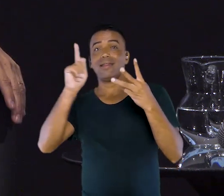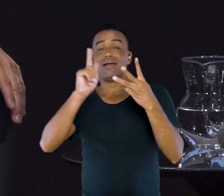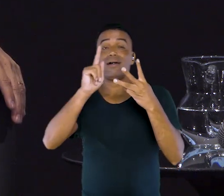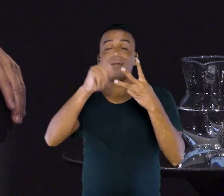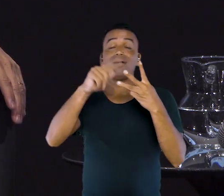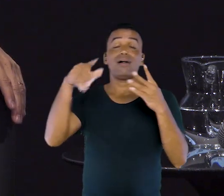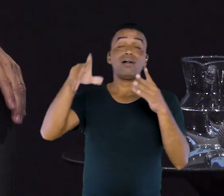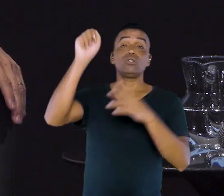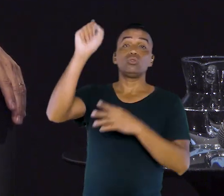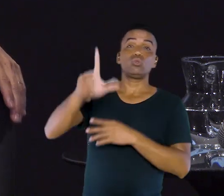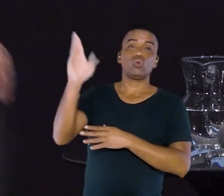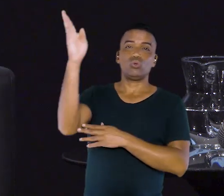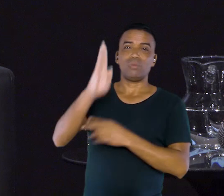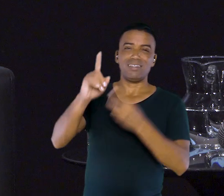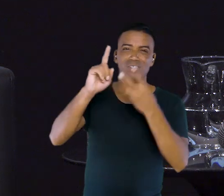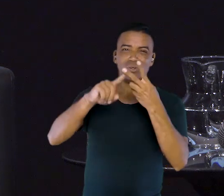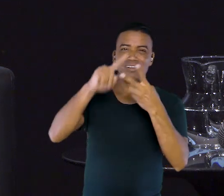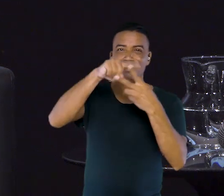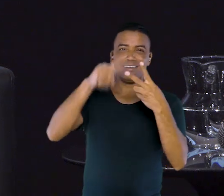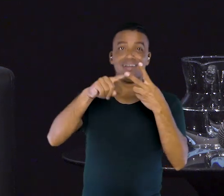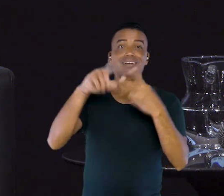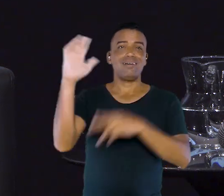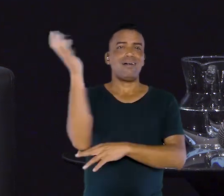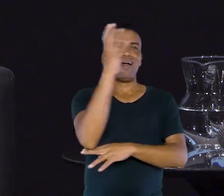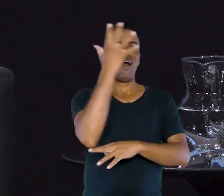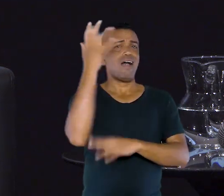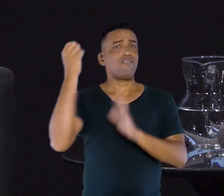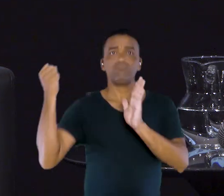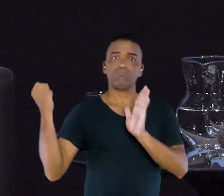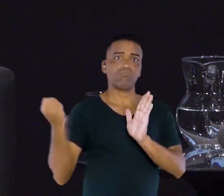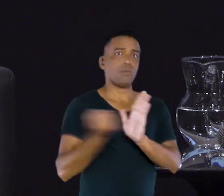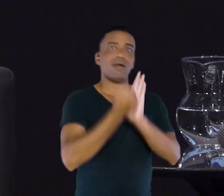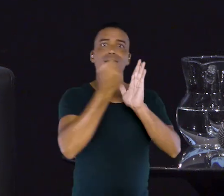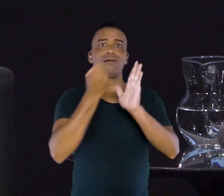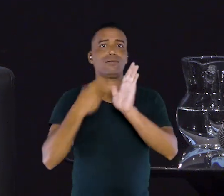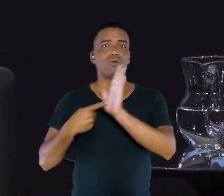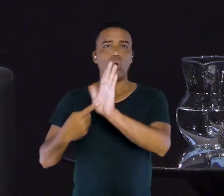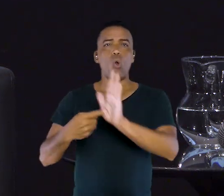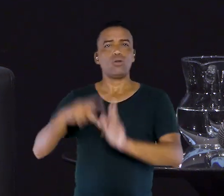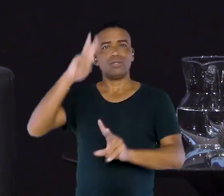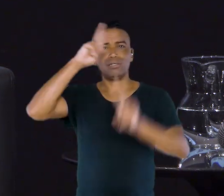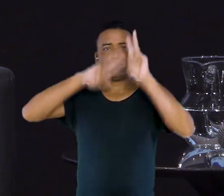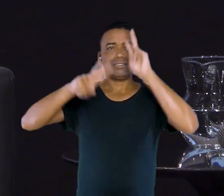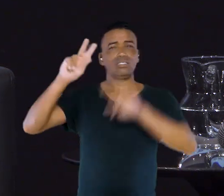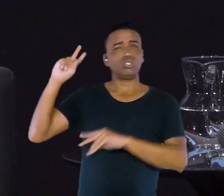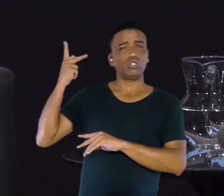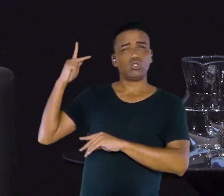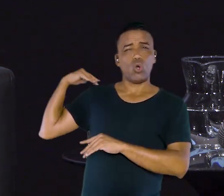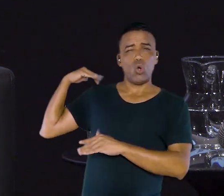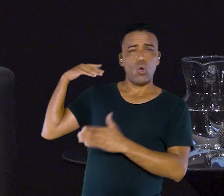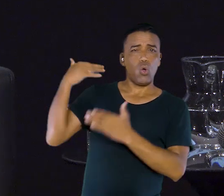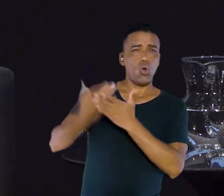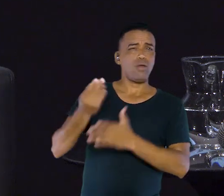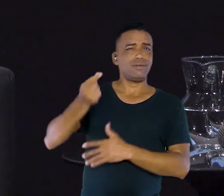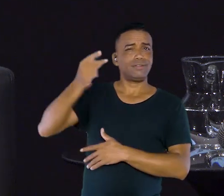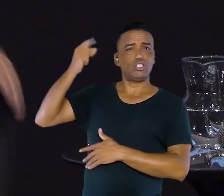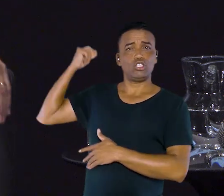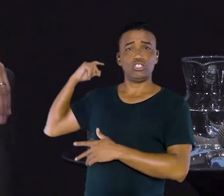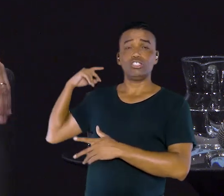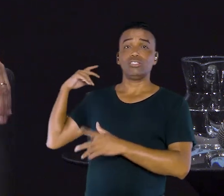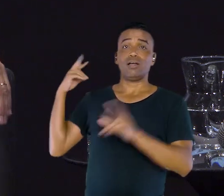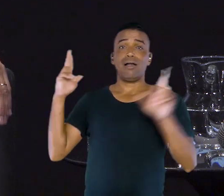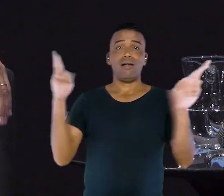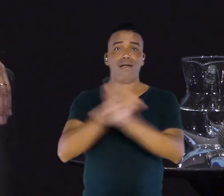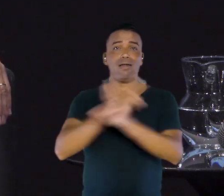Mata Atlântica do sul do Brasil. São espécies de árvores emblemáticas assim que podem contar uma história muito antiga de relação